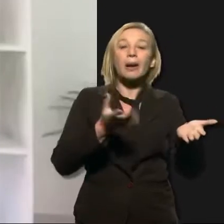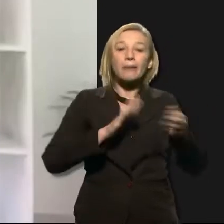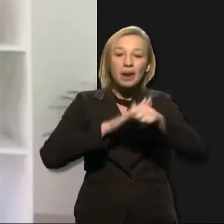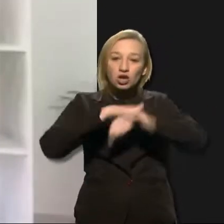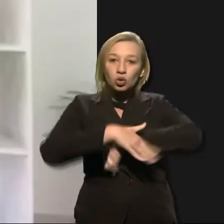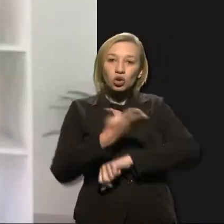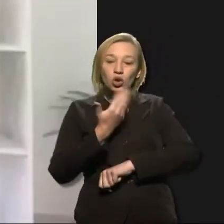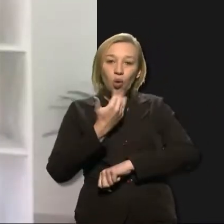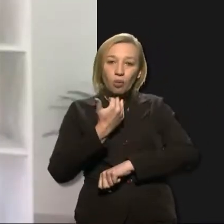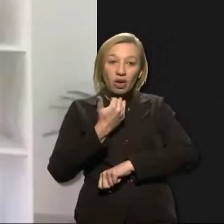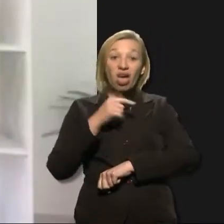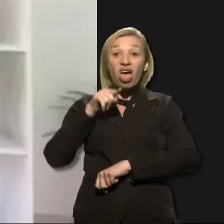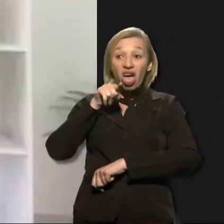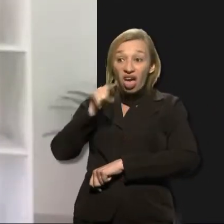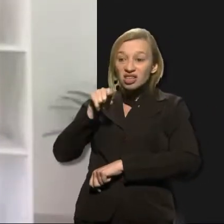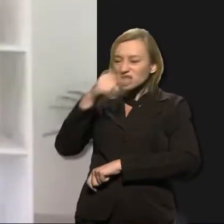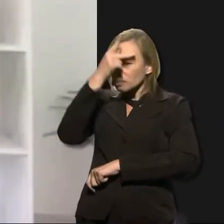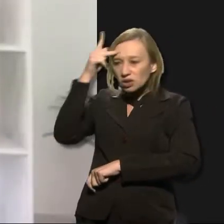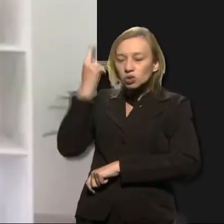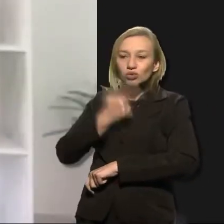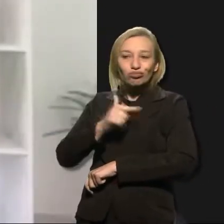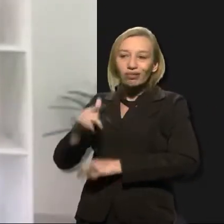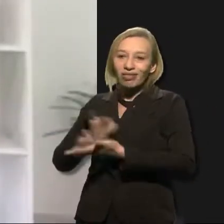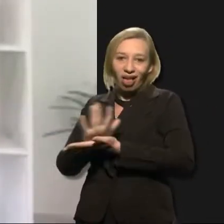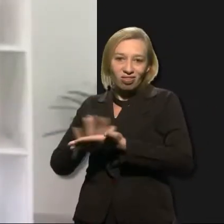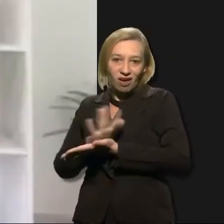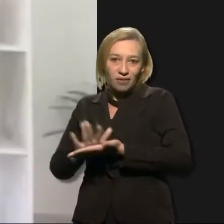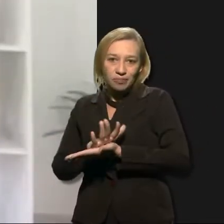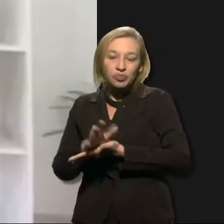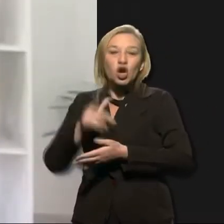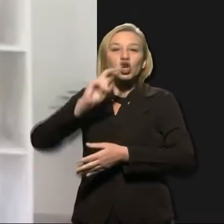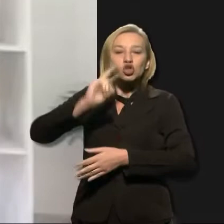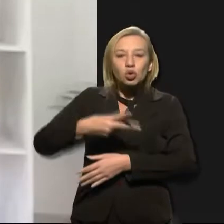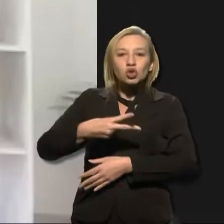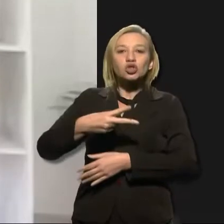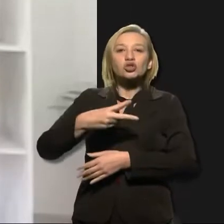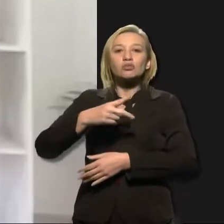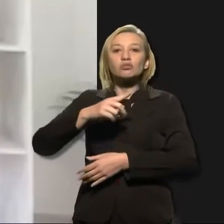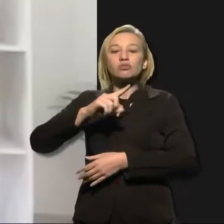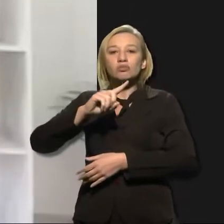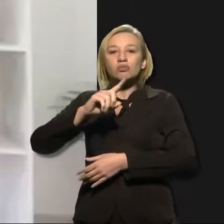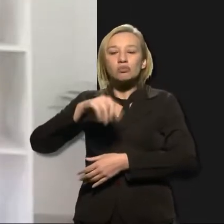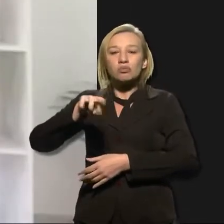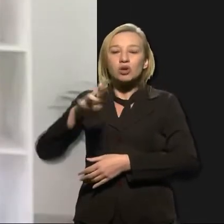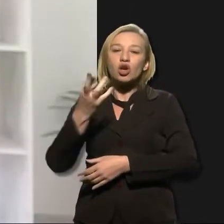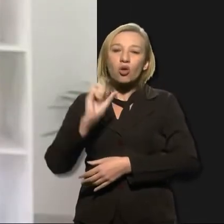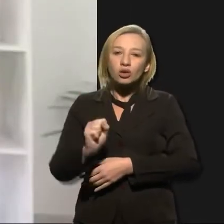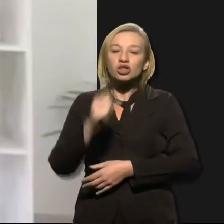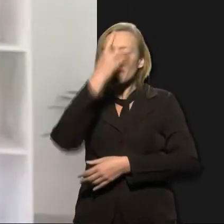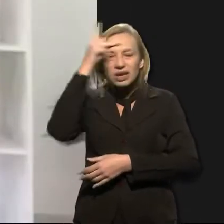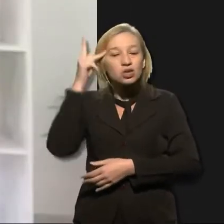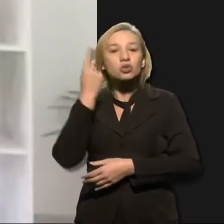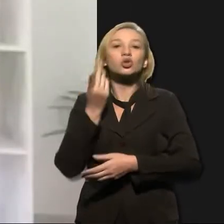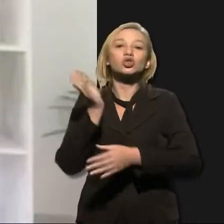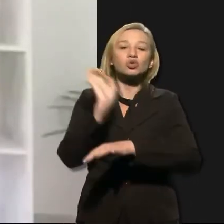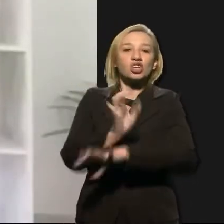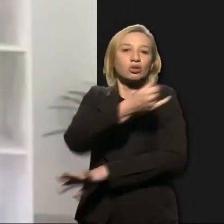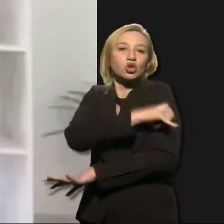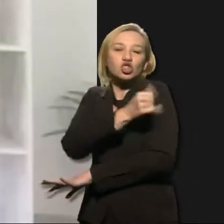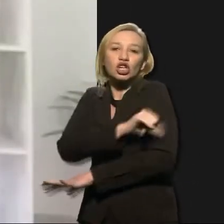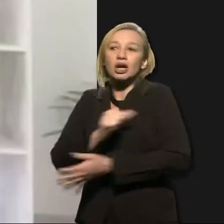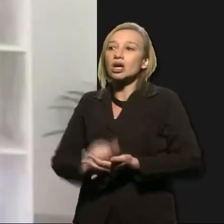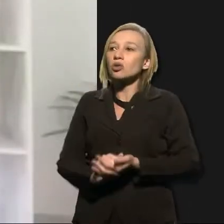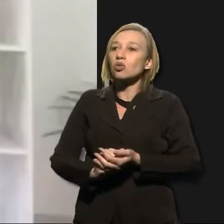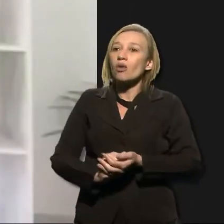estão completamente desassistidas. Então, a gente tem cerca de 2 milhões de pessoas no estado do Rio de Janeiro vivendo